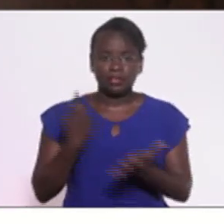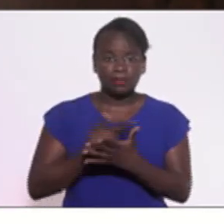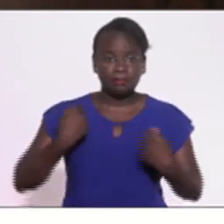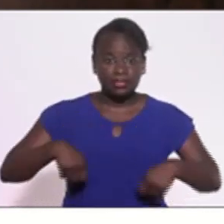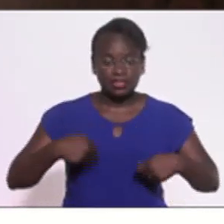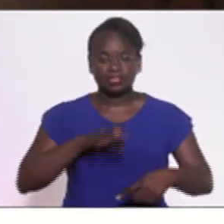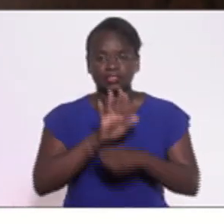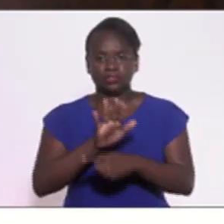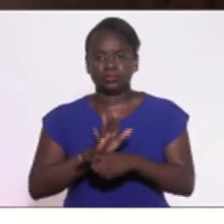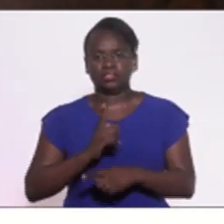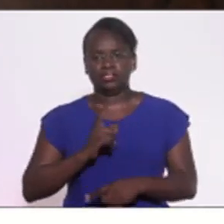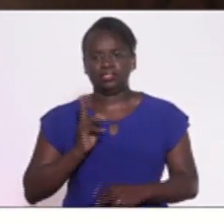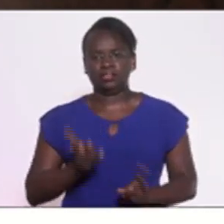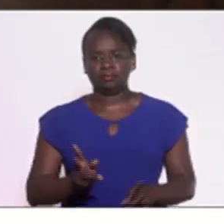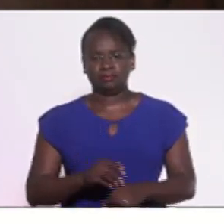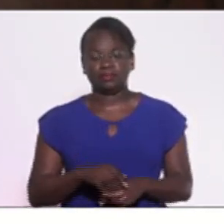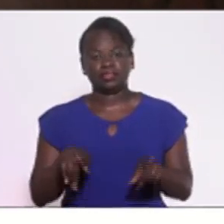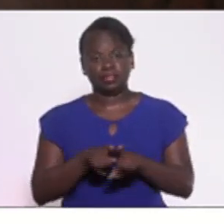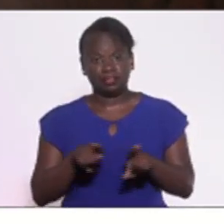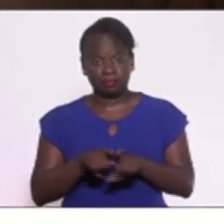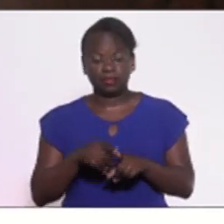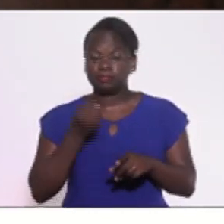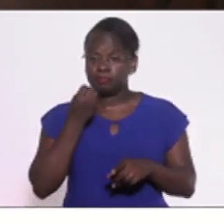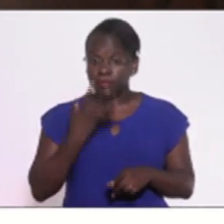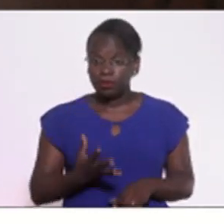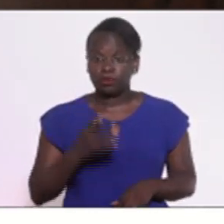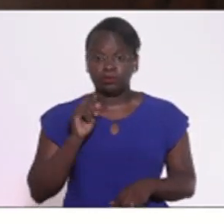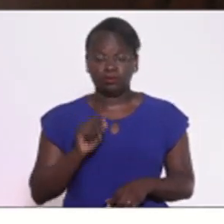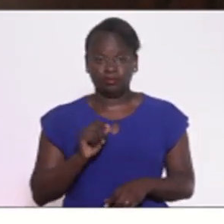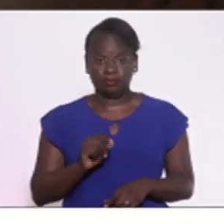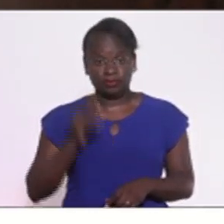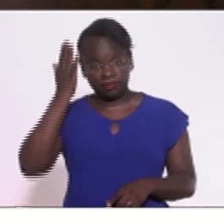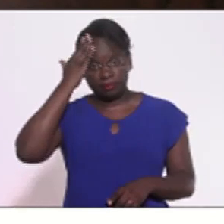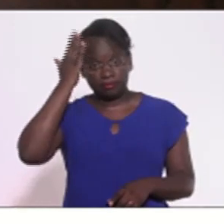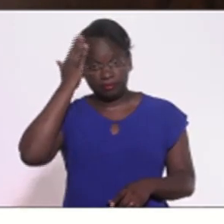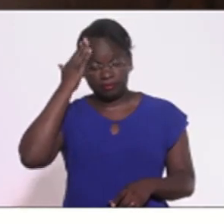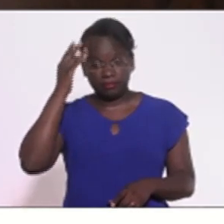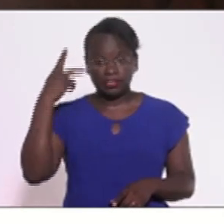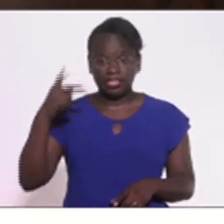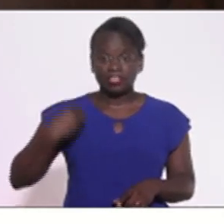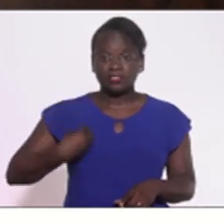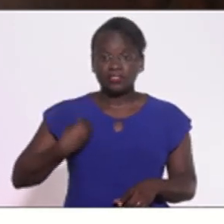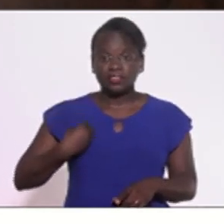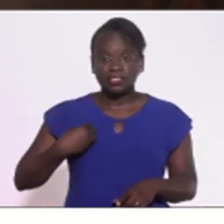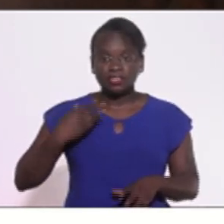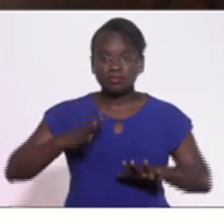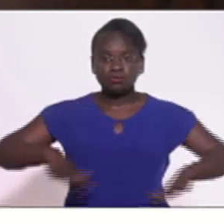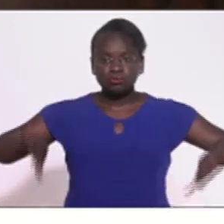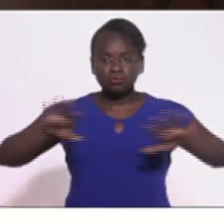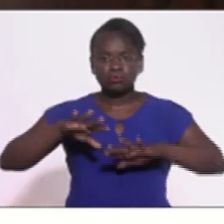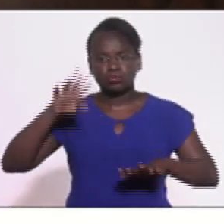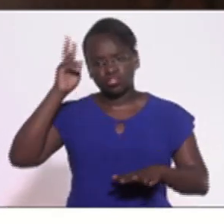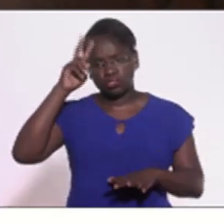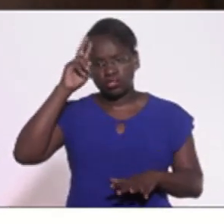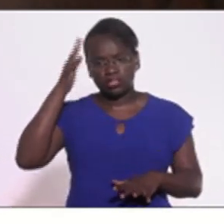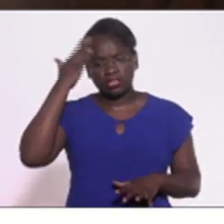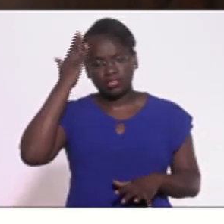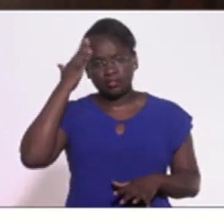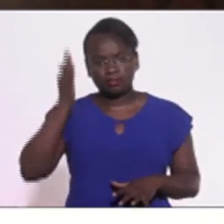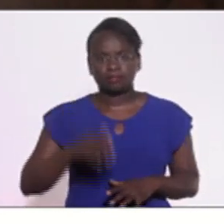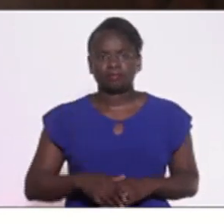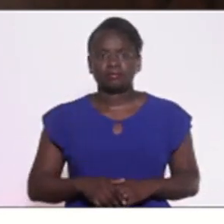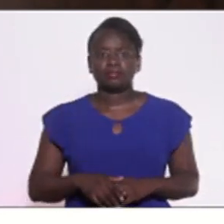dificuldade. Mas também é muito bom saber da vida pública, especialmente